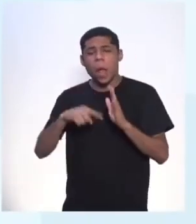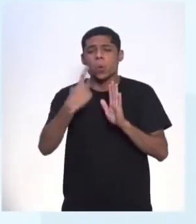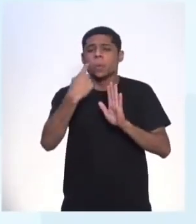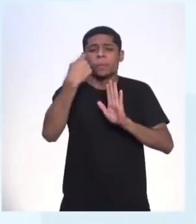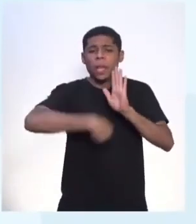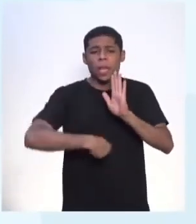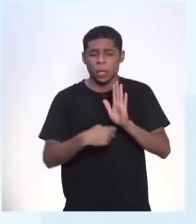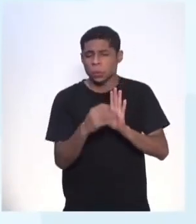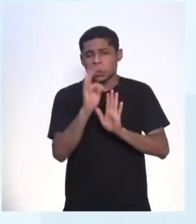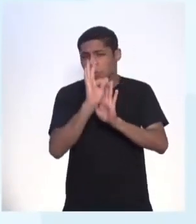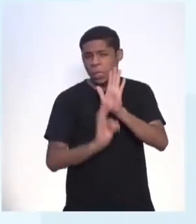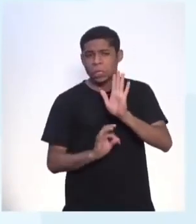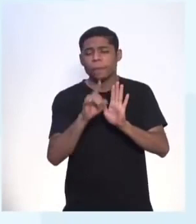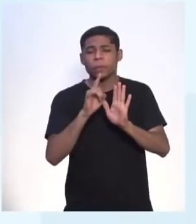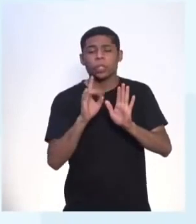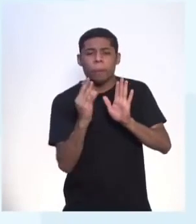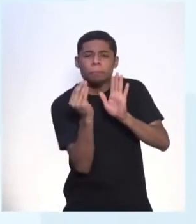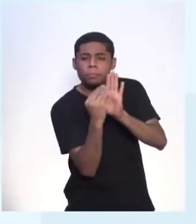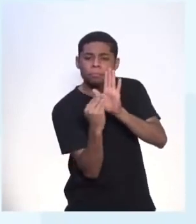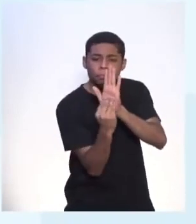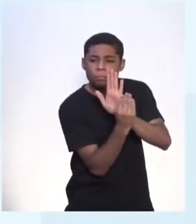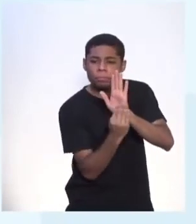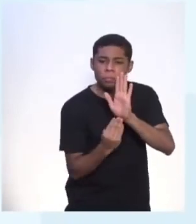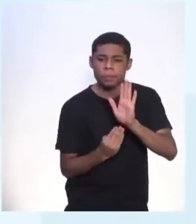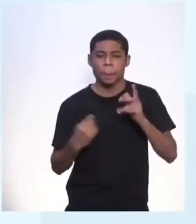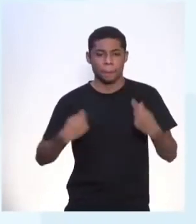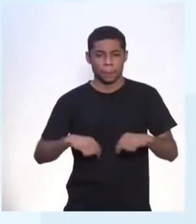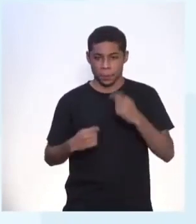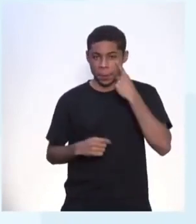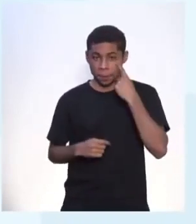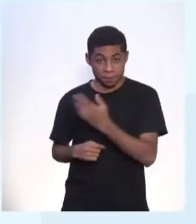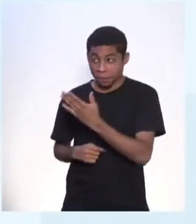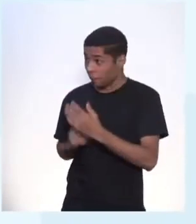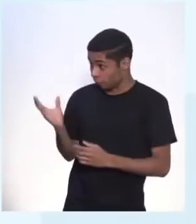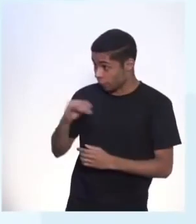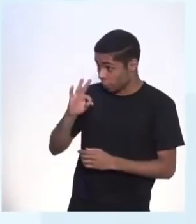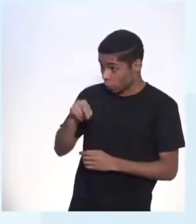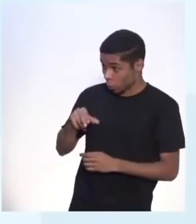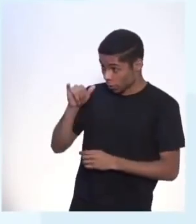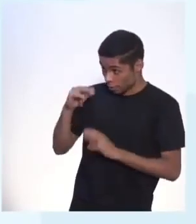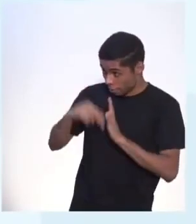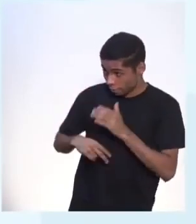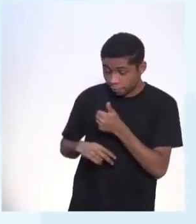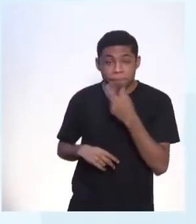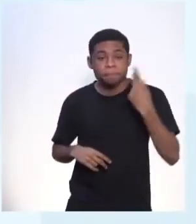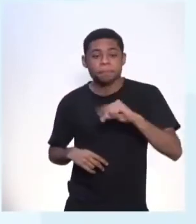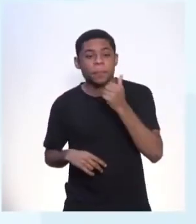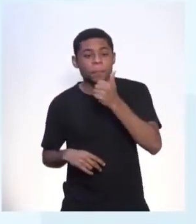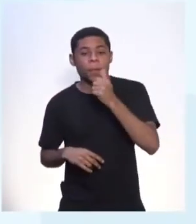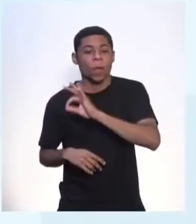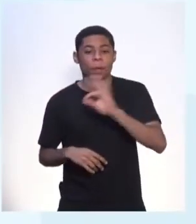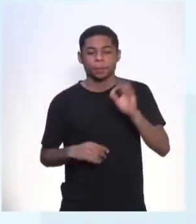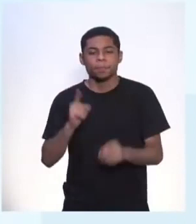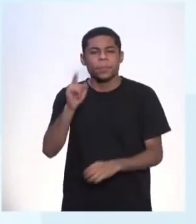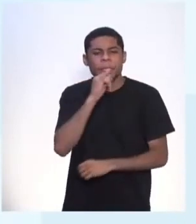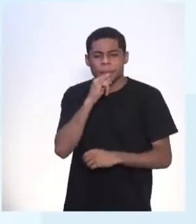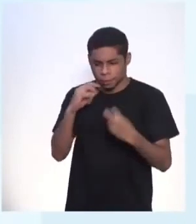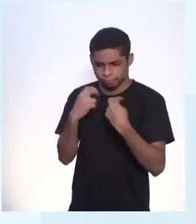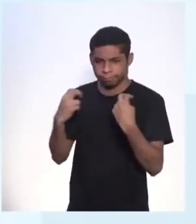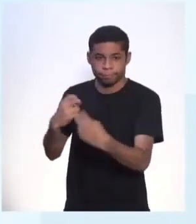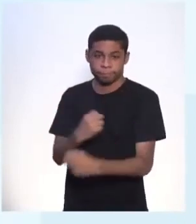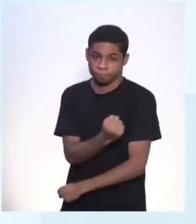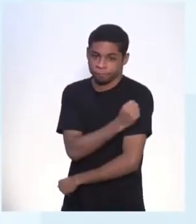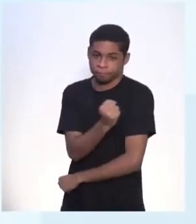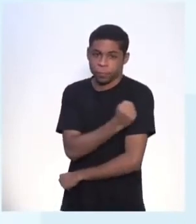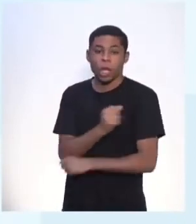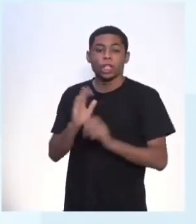para vocês completarem essas lacunas. Vamos fazer a leitura, Tony? Bora. Tá. A turma do 8º ano da escola